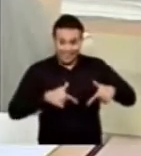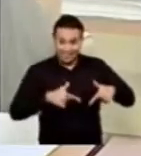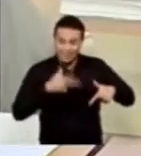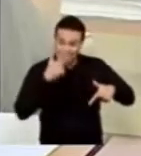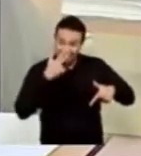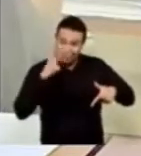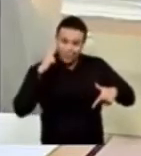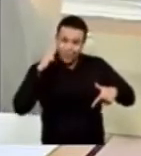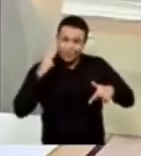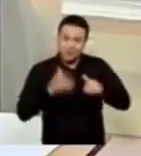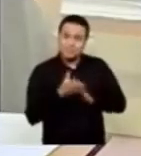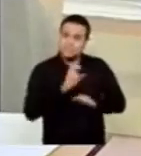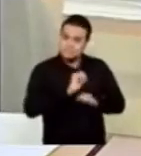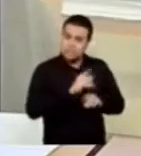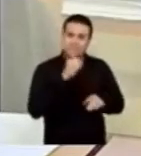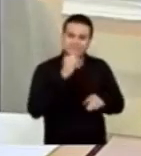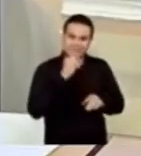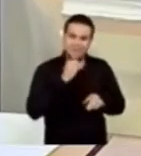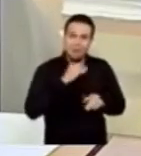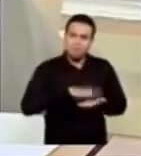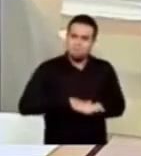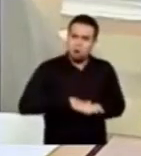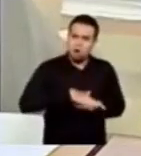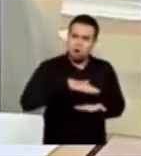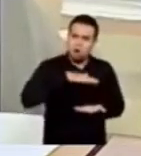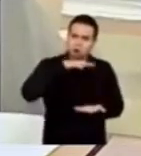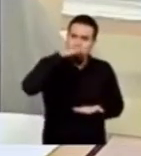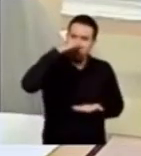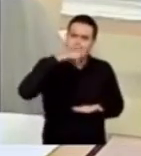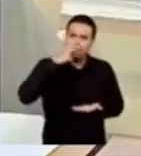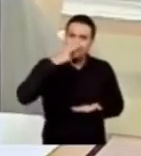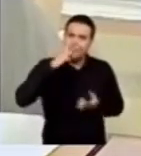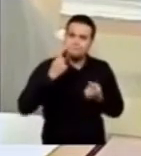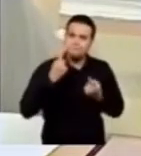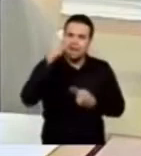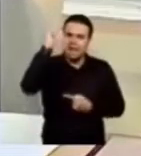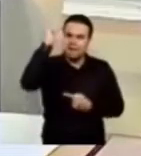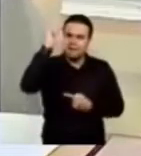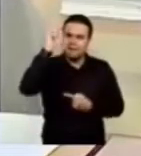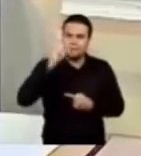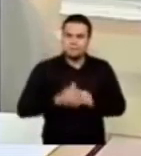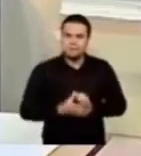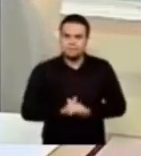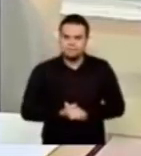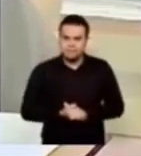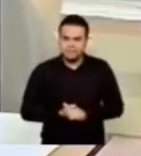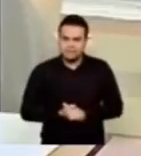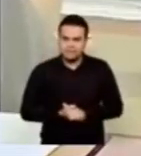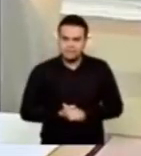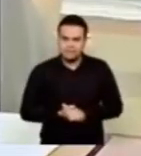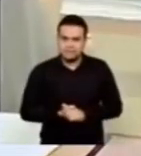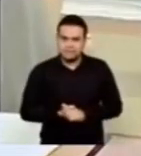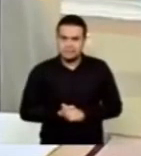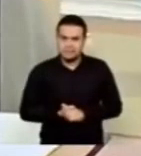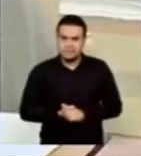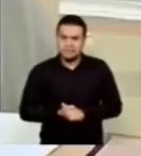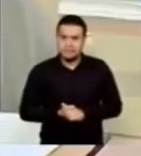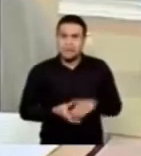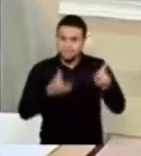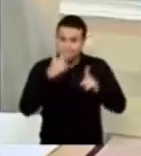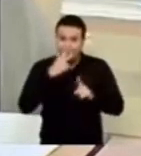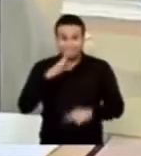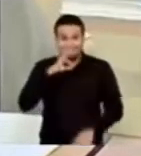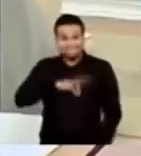passar de um número de processos, é como se a vara estivesse super... Até a preguiça é honorada. Se o sujeito